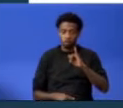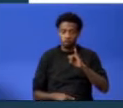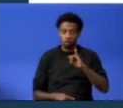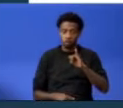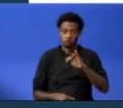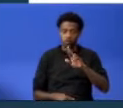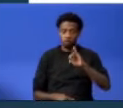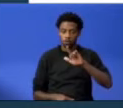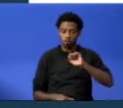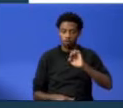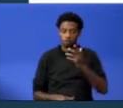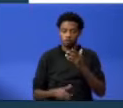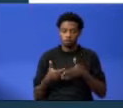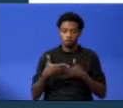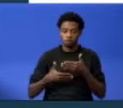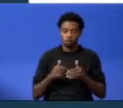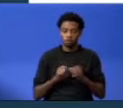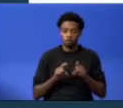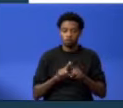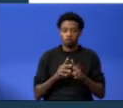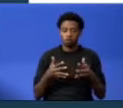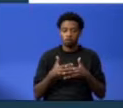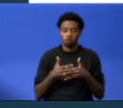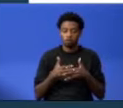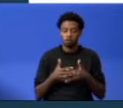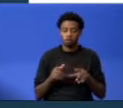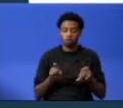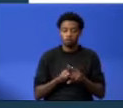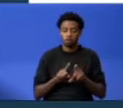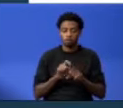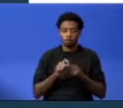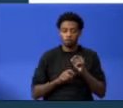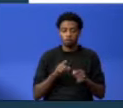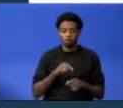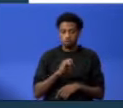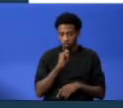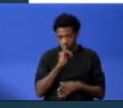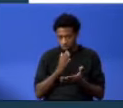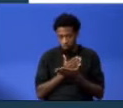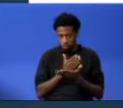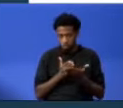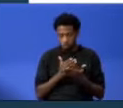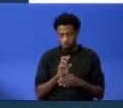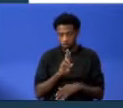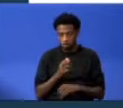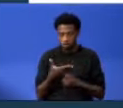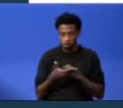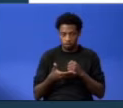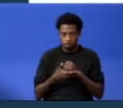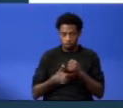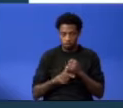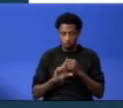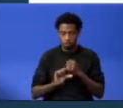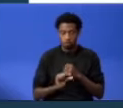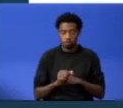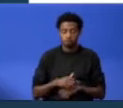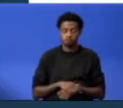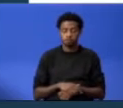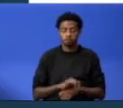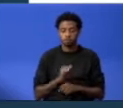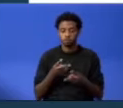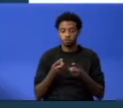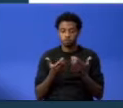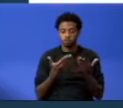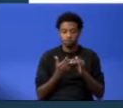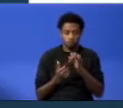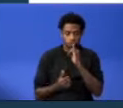onde acontece todo o processo da contração muscular, mas também ela é subdividida em estruturas menores. Então, se a gente